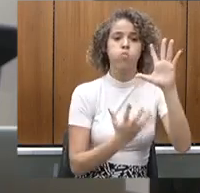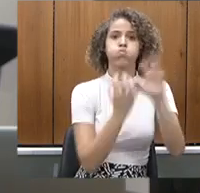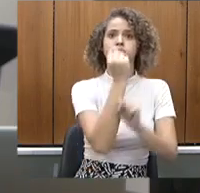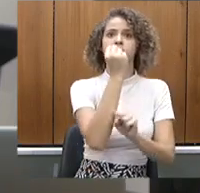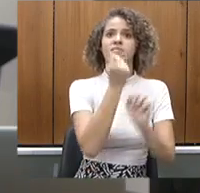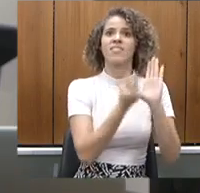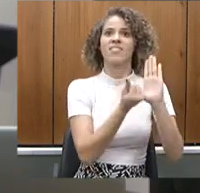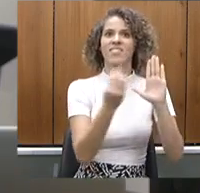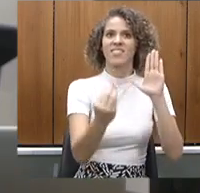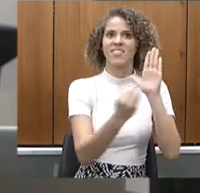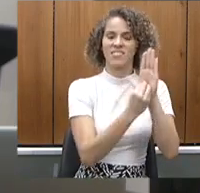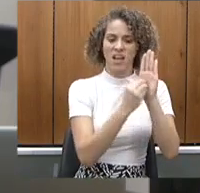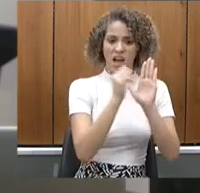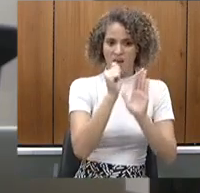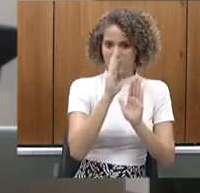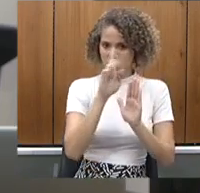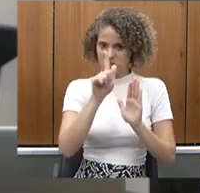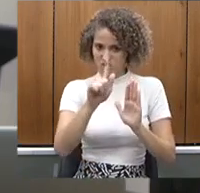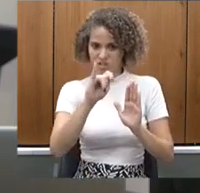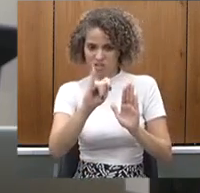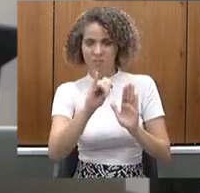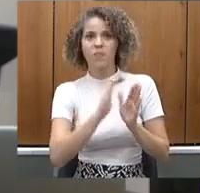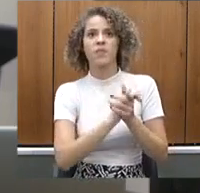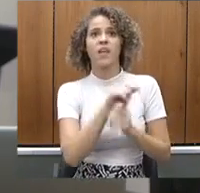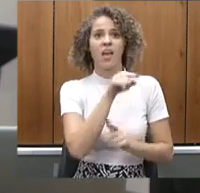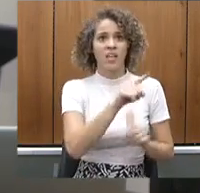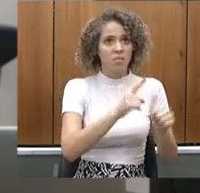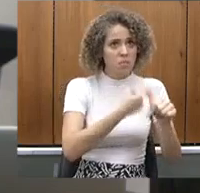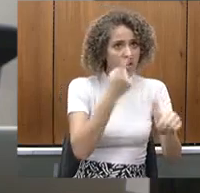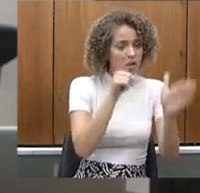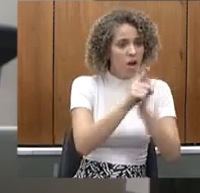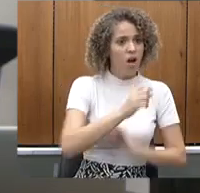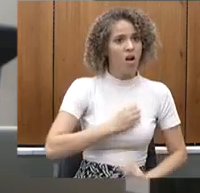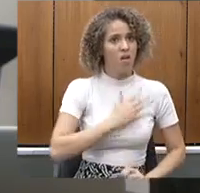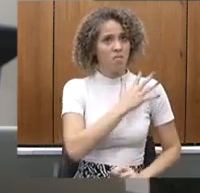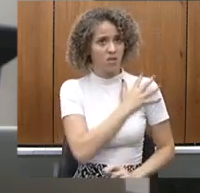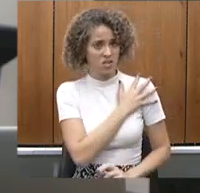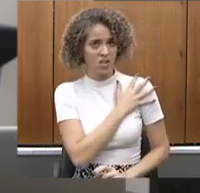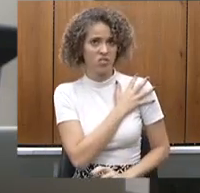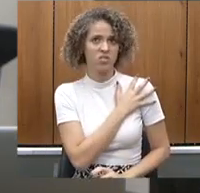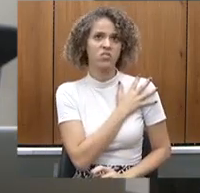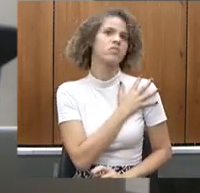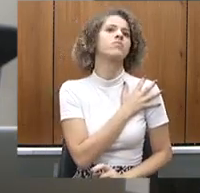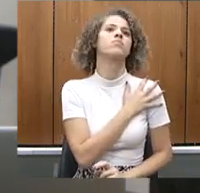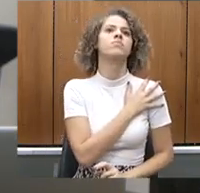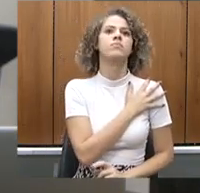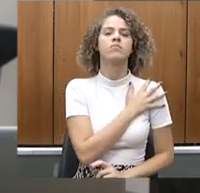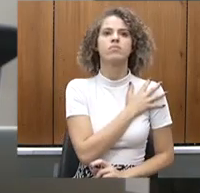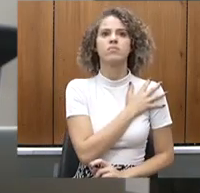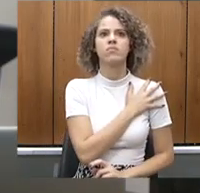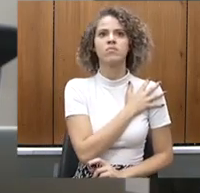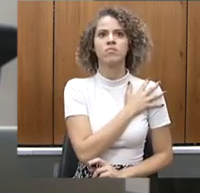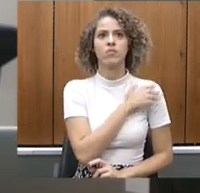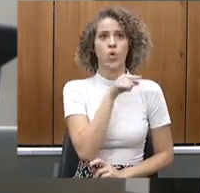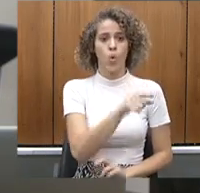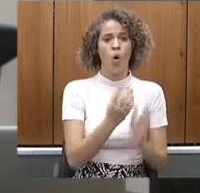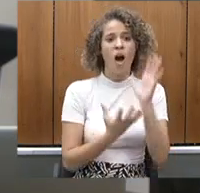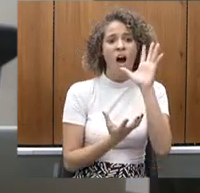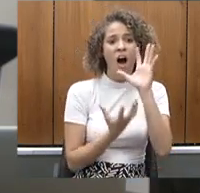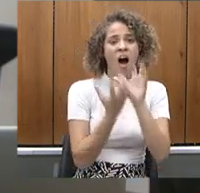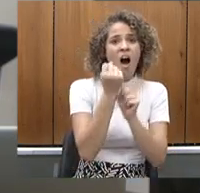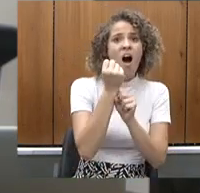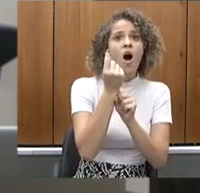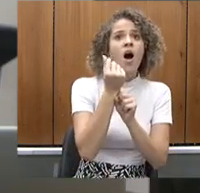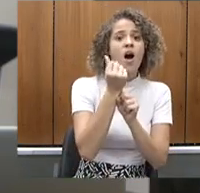a pmg Então essa Seria a primeira pergunta Comandante objetivamente o valor total de